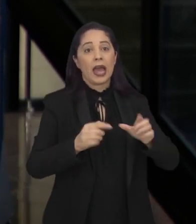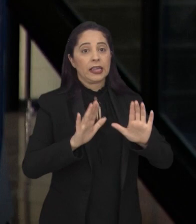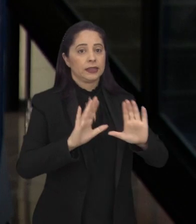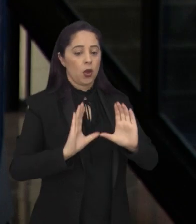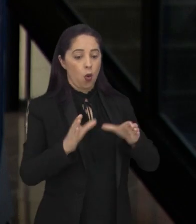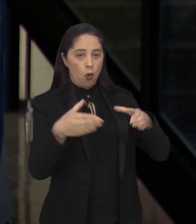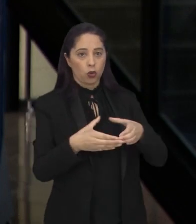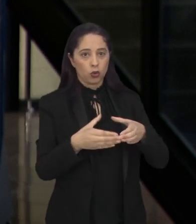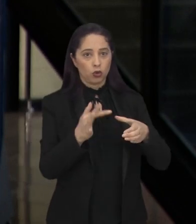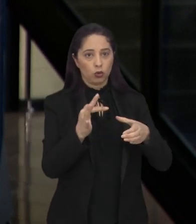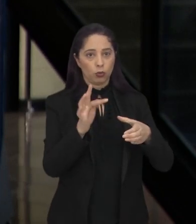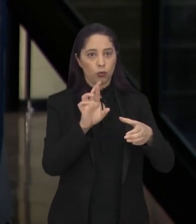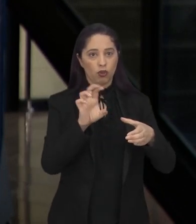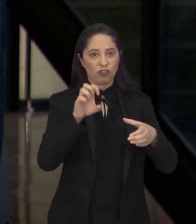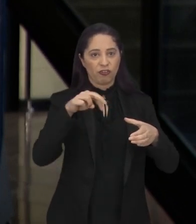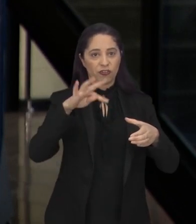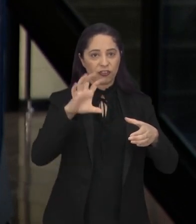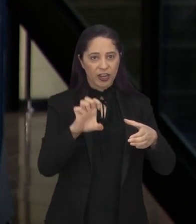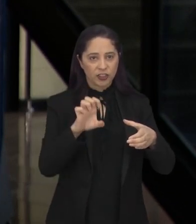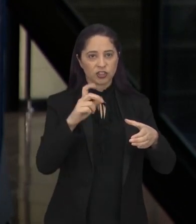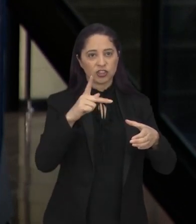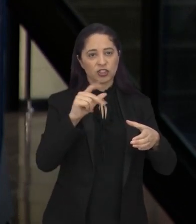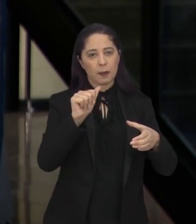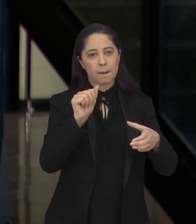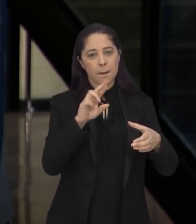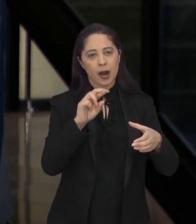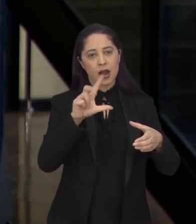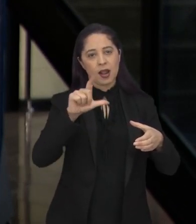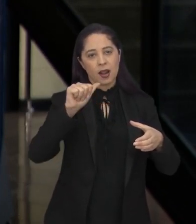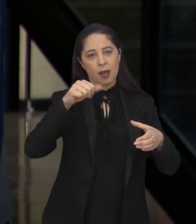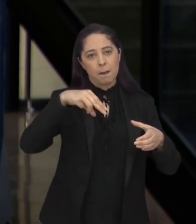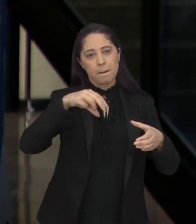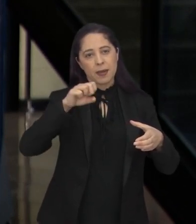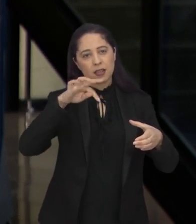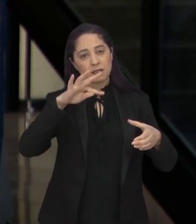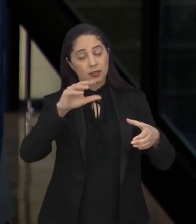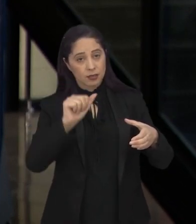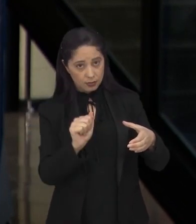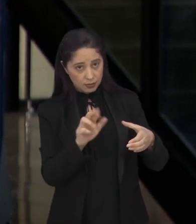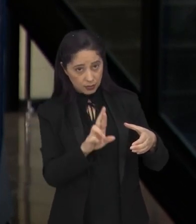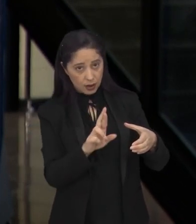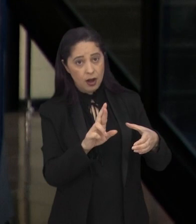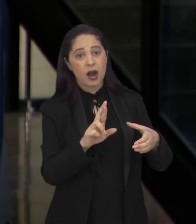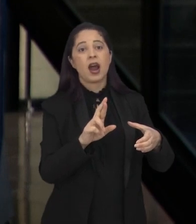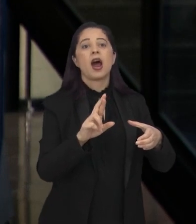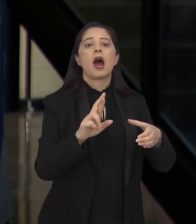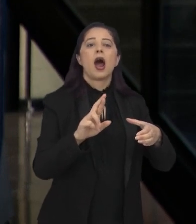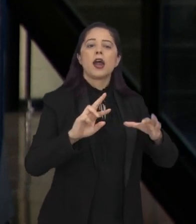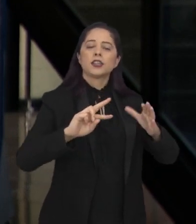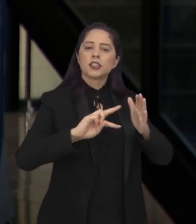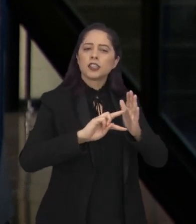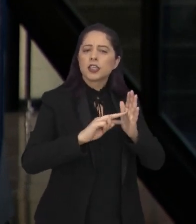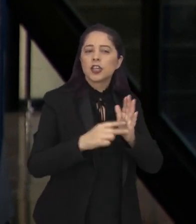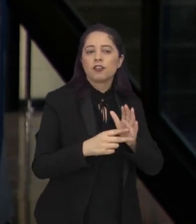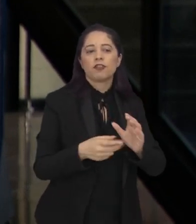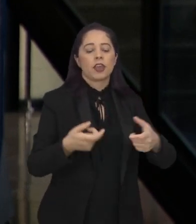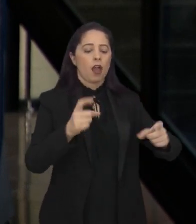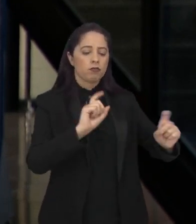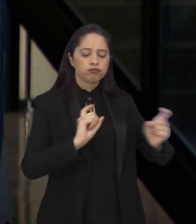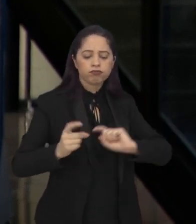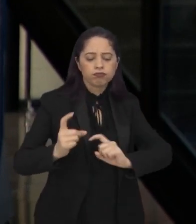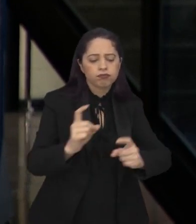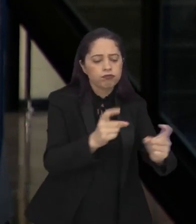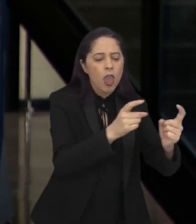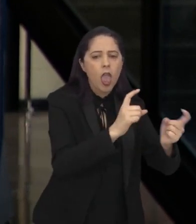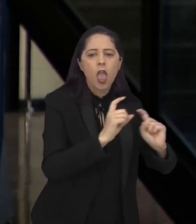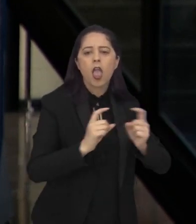ela ajuda nisso, porque ela vai selecionar alguns desses representantes, então eles vão trazer uma pluralidade de visões, uma pluralidade de partidos, até uma